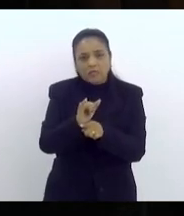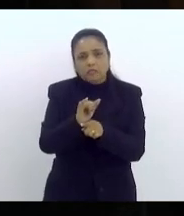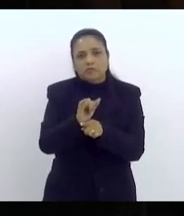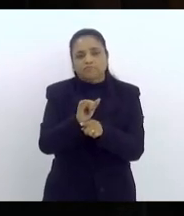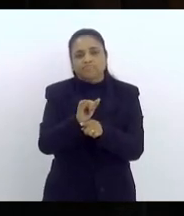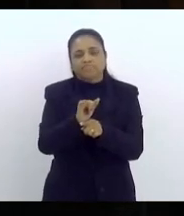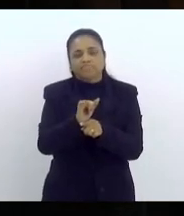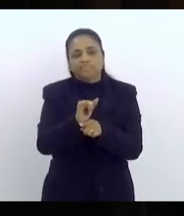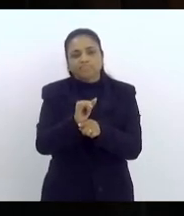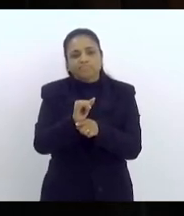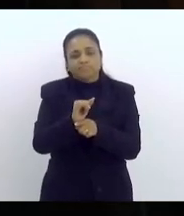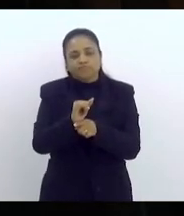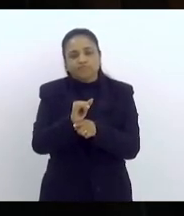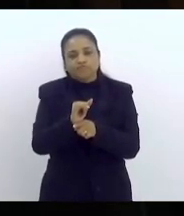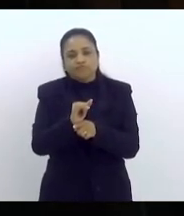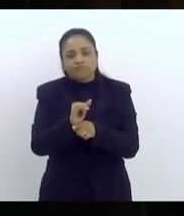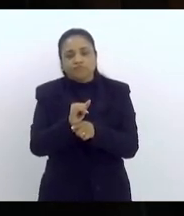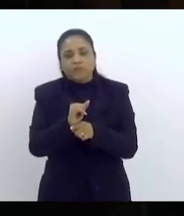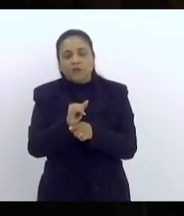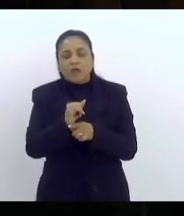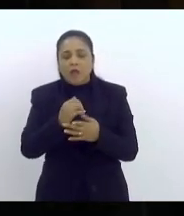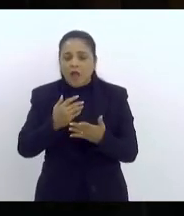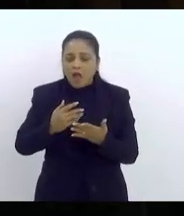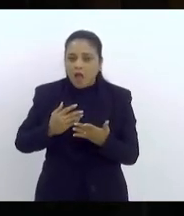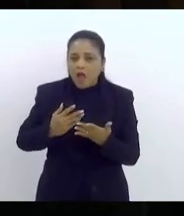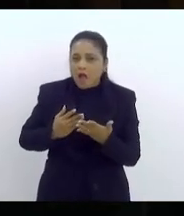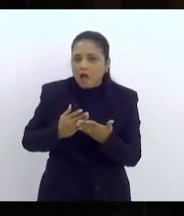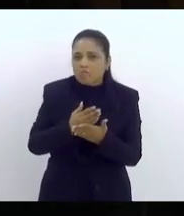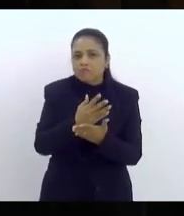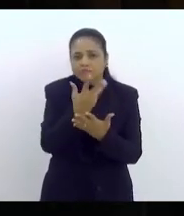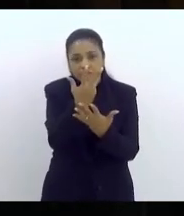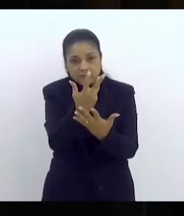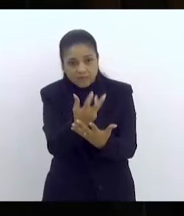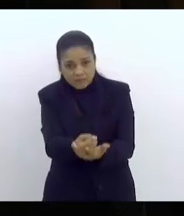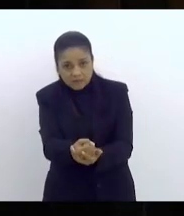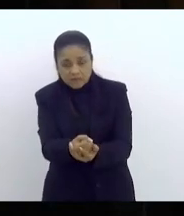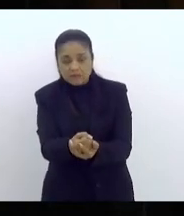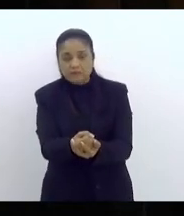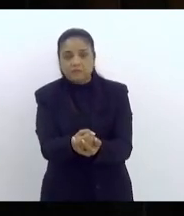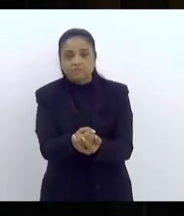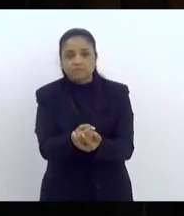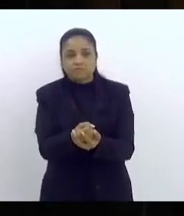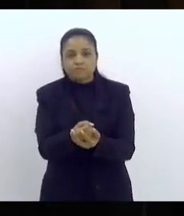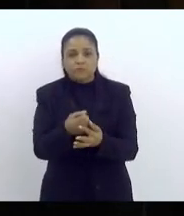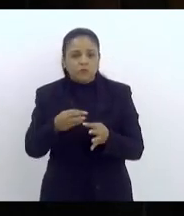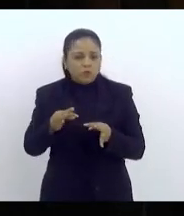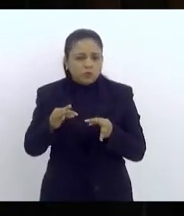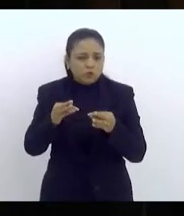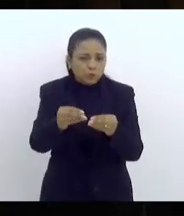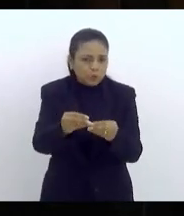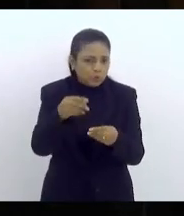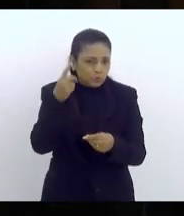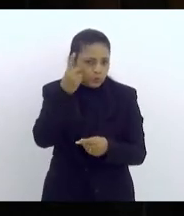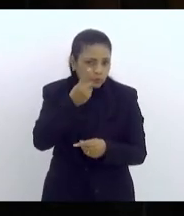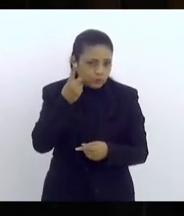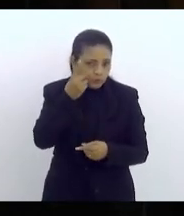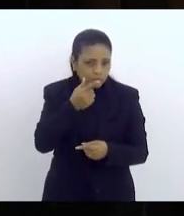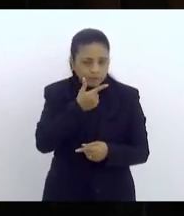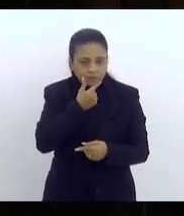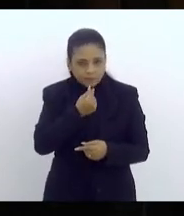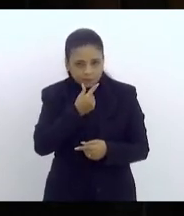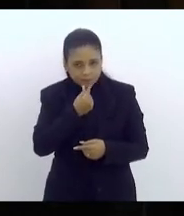estratégia aprovada e conduzida por todos os senhores deputados e deputadas